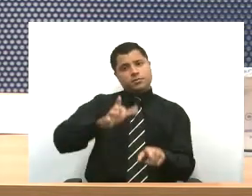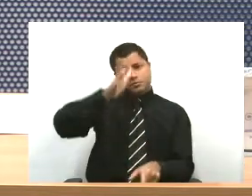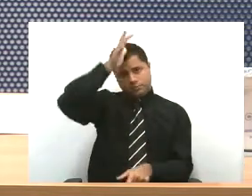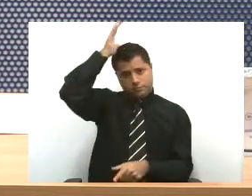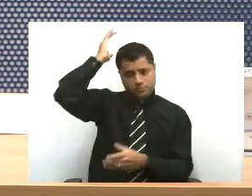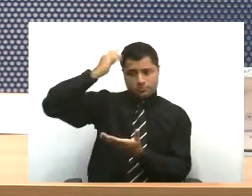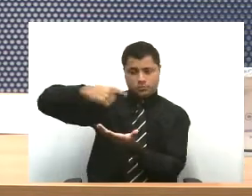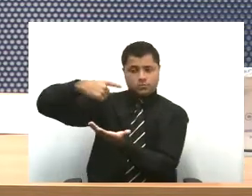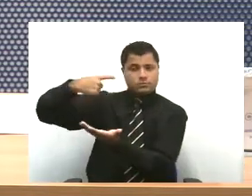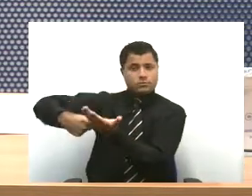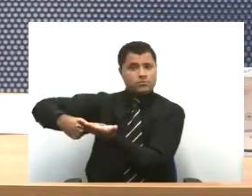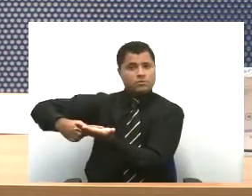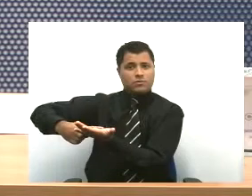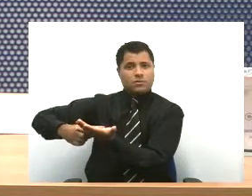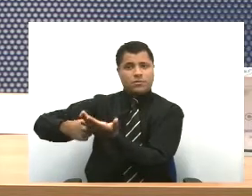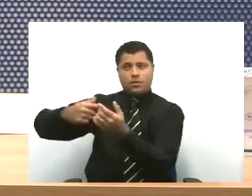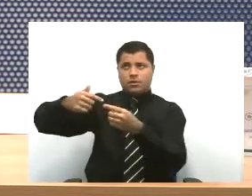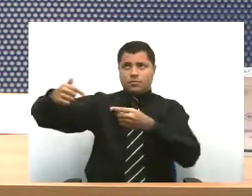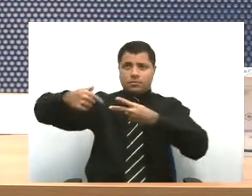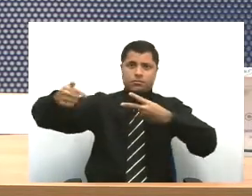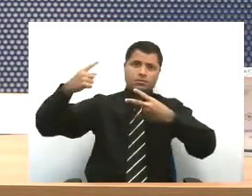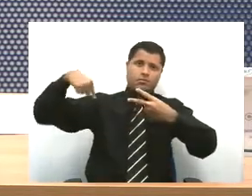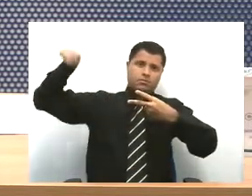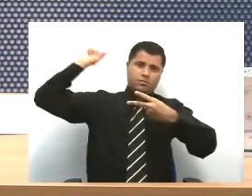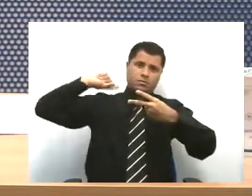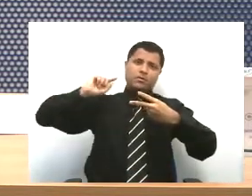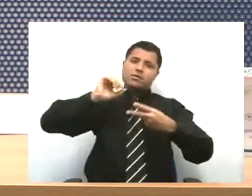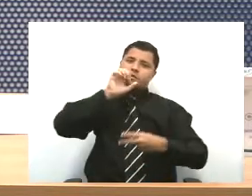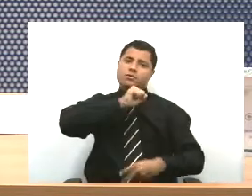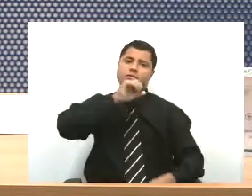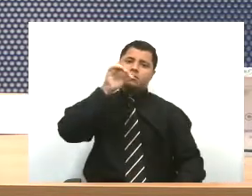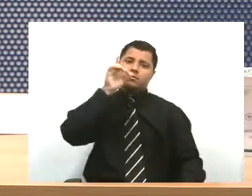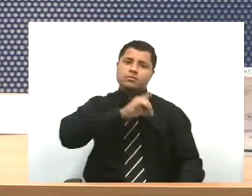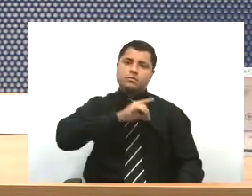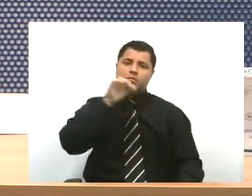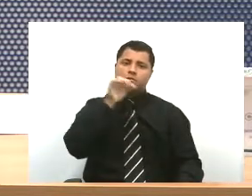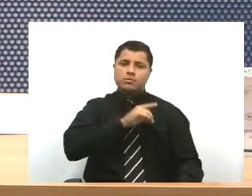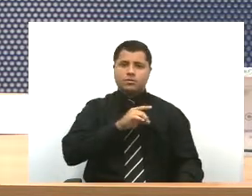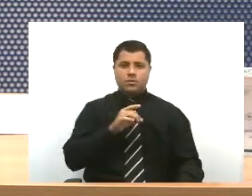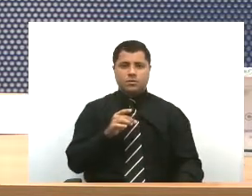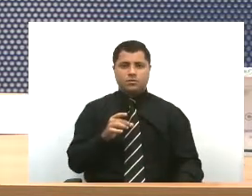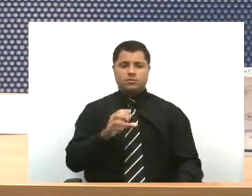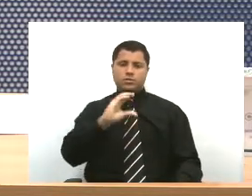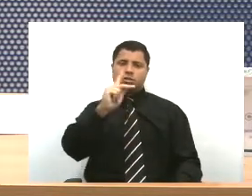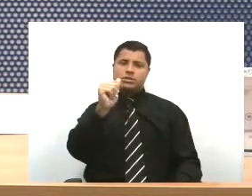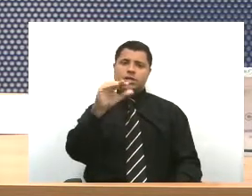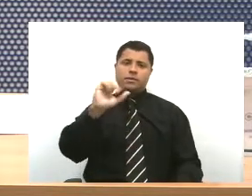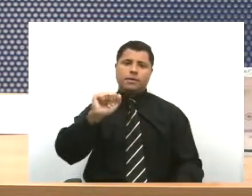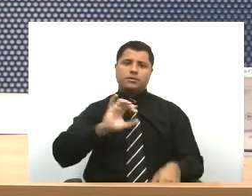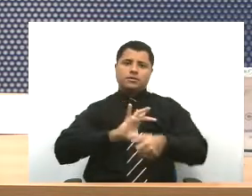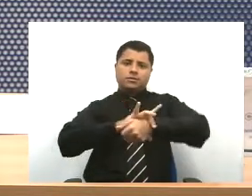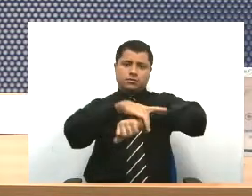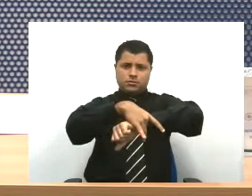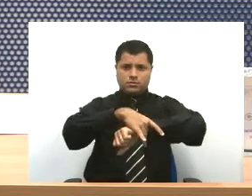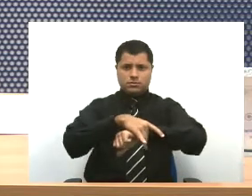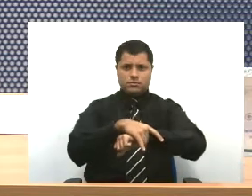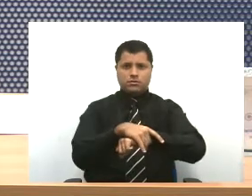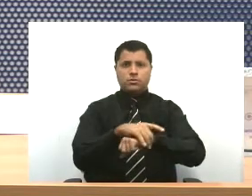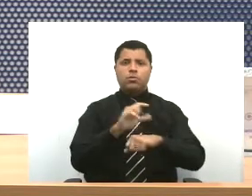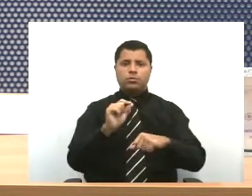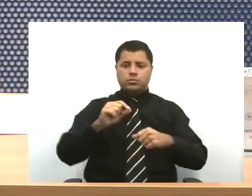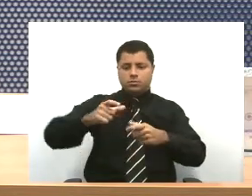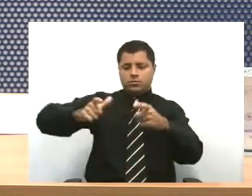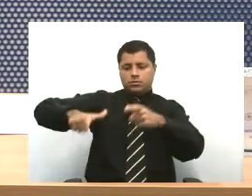agora, semana retrasada, um final de semana, sobre chama segura. Foi entregue na comunidade pelo Corpo de